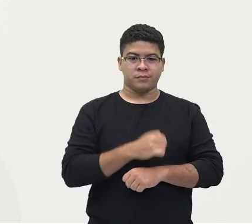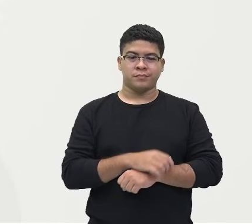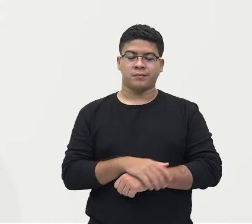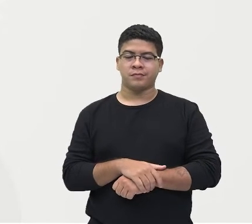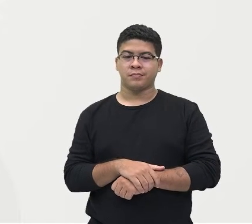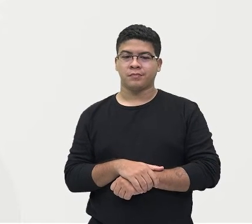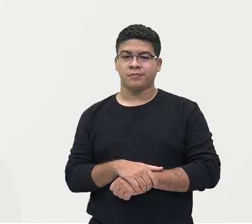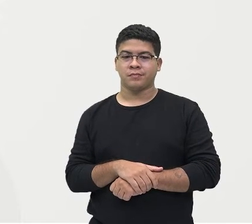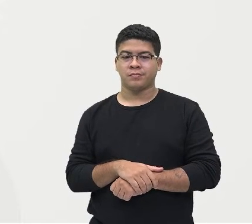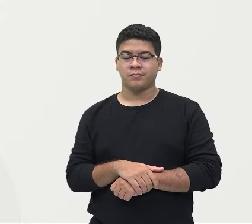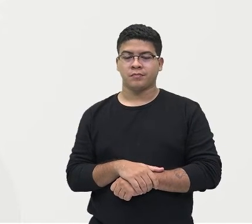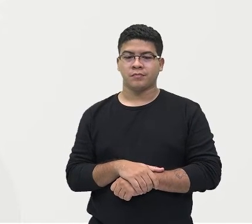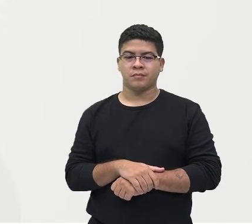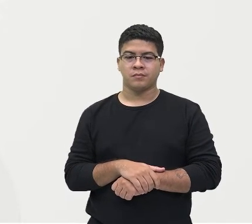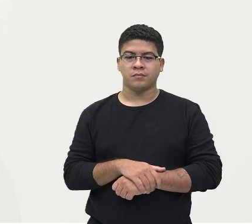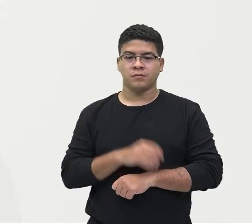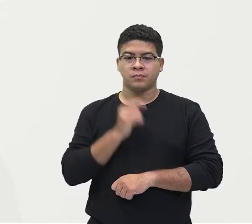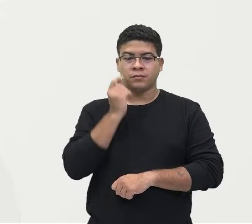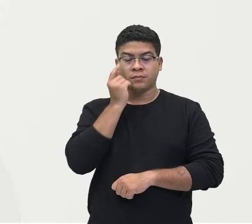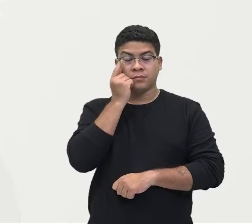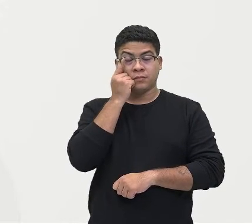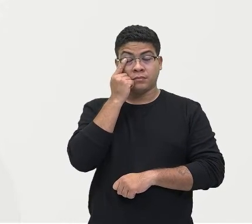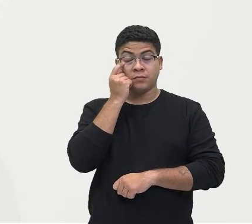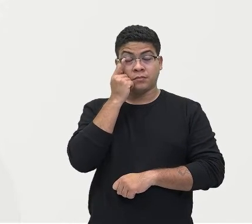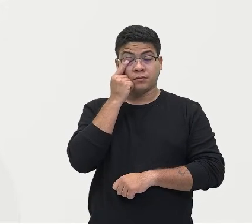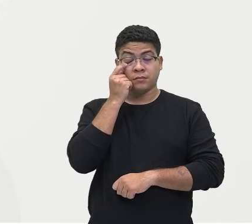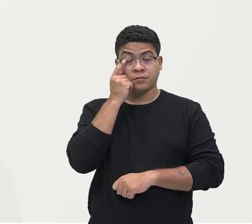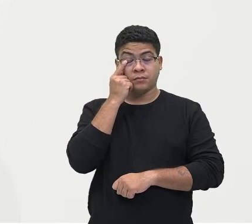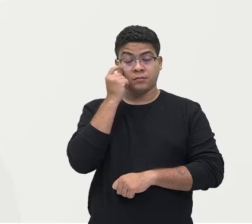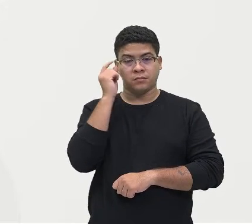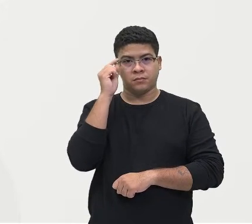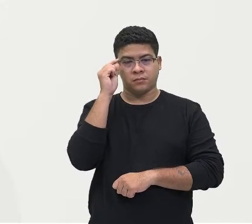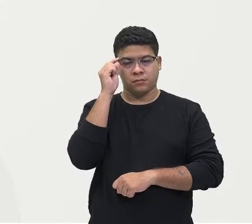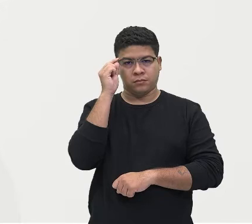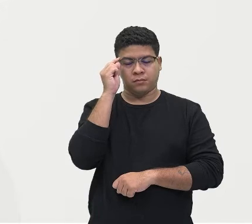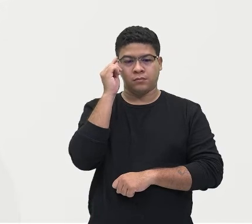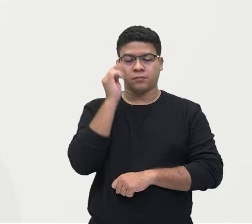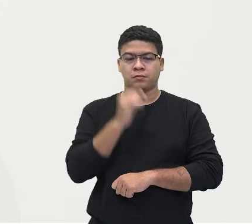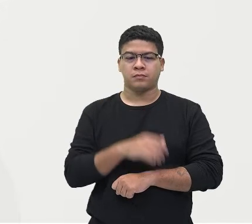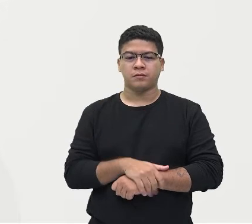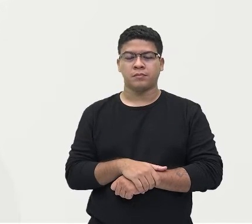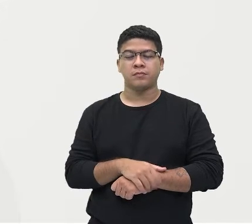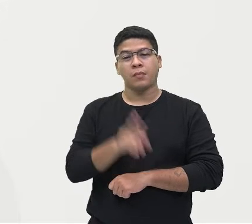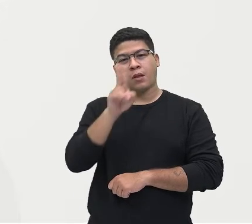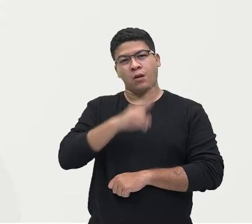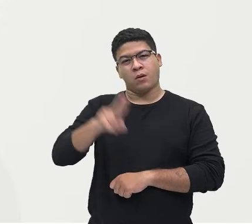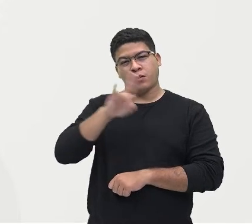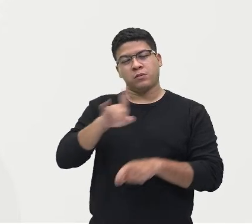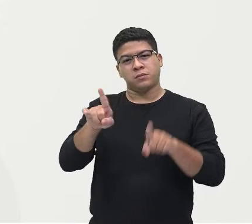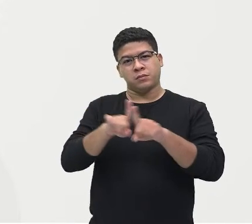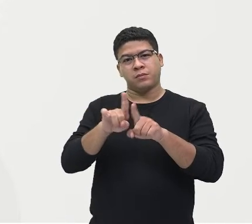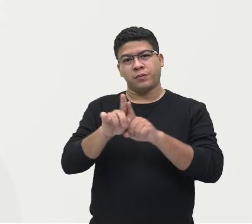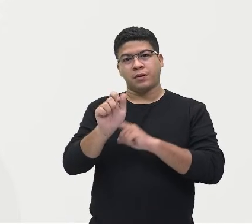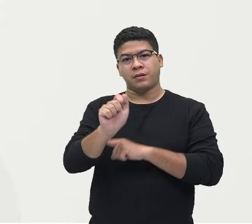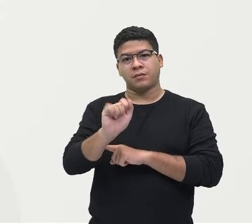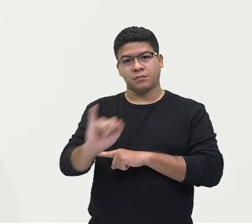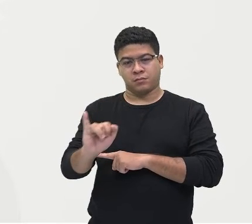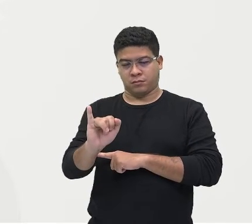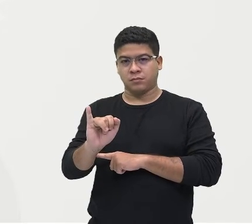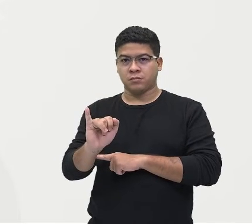recommend tweets that users might enjoy. Então, ele utiliza também a inteligência artificial